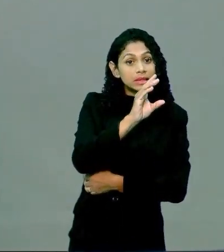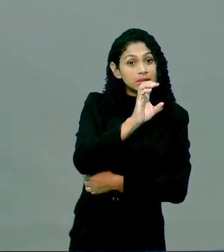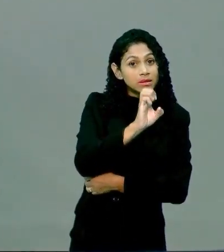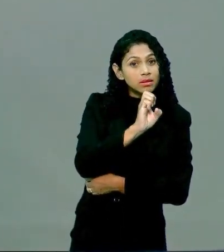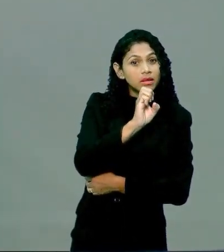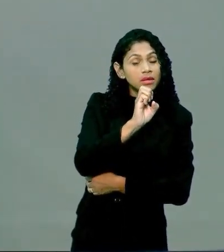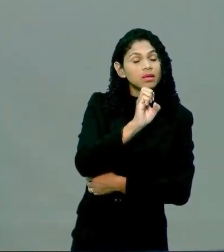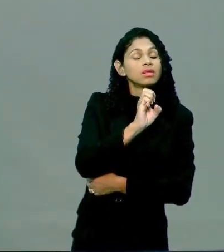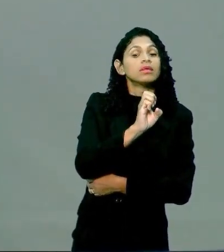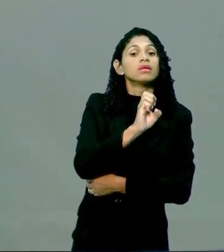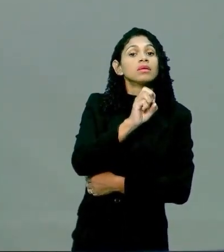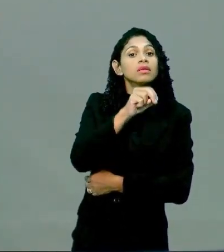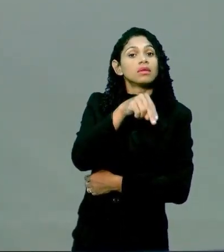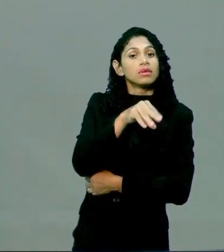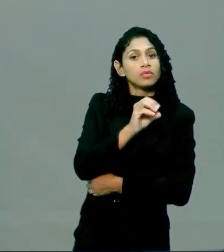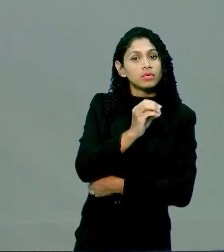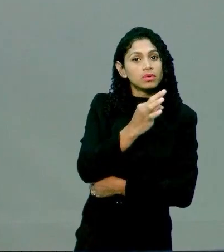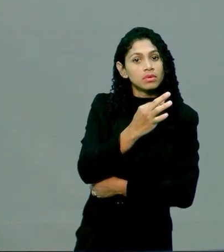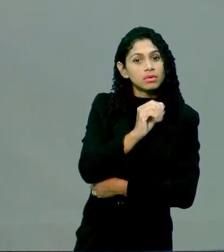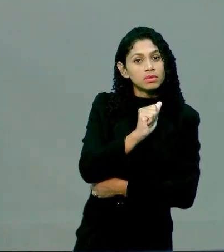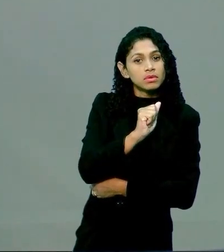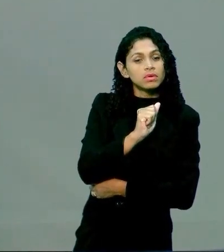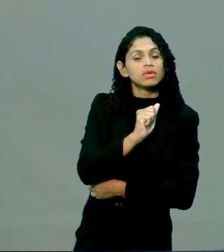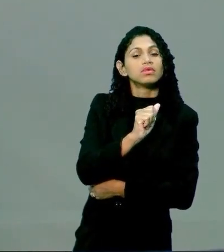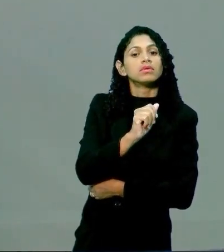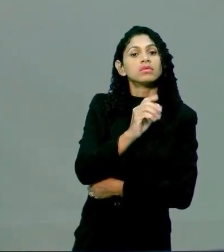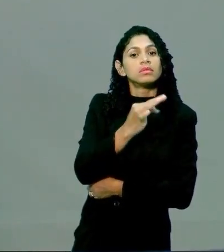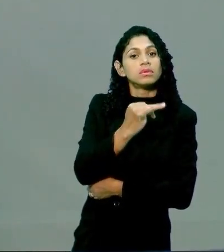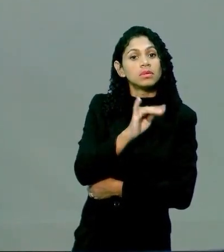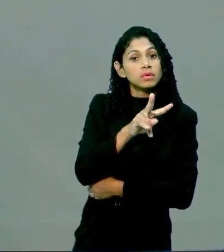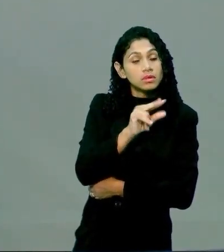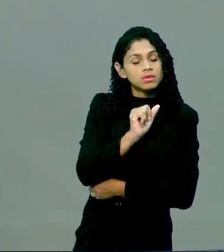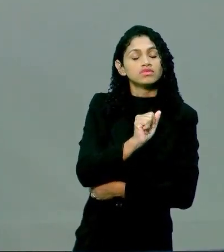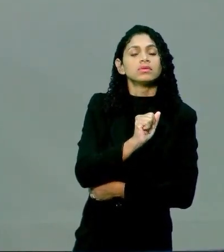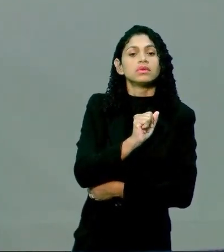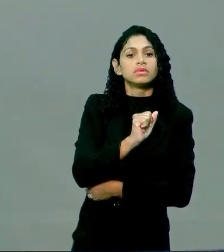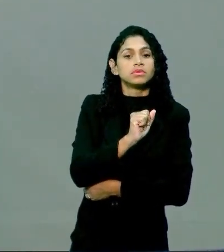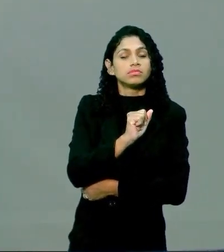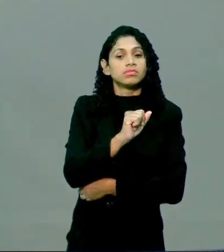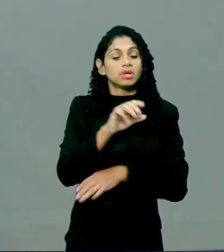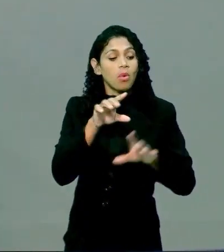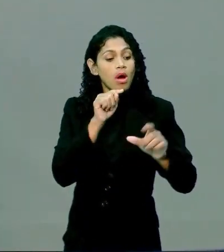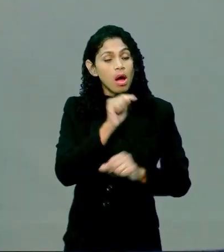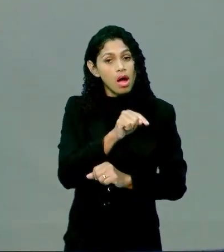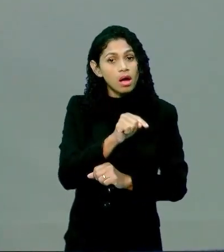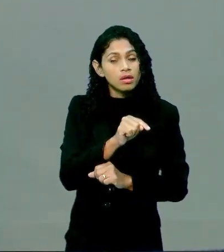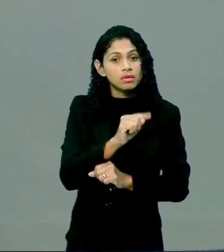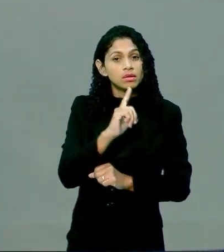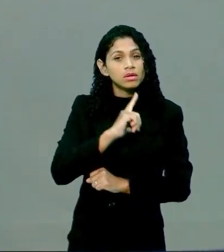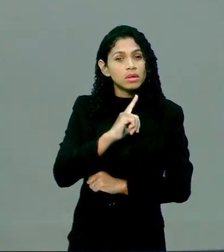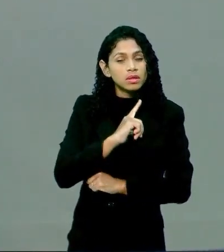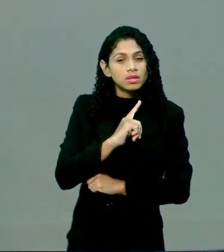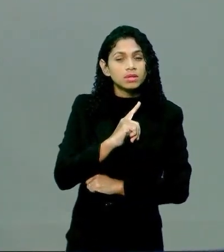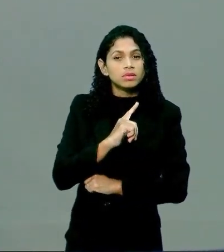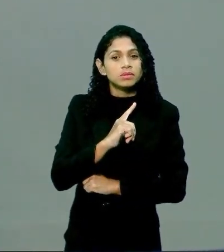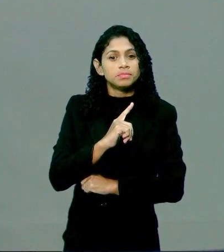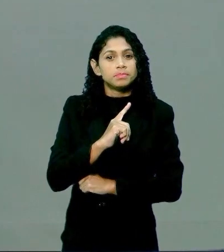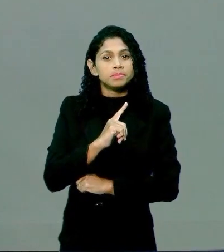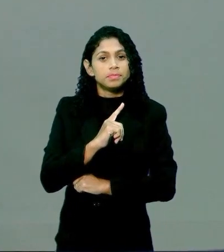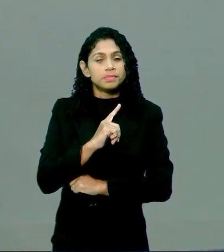de acordo com o significado da palavra. Então, na linguagem denotativa, eu tenho